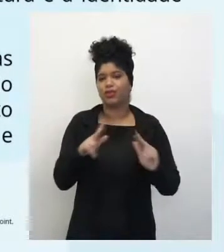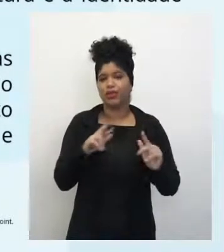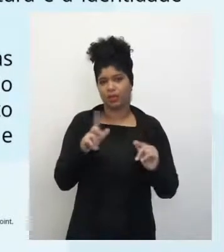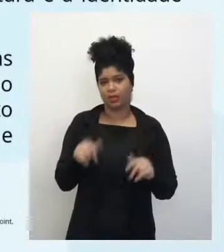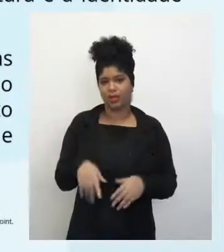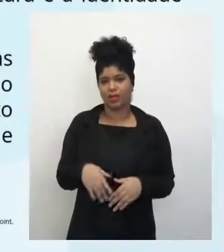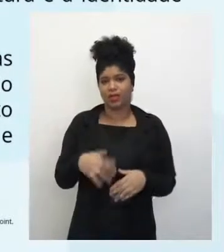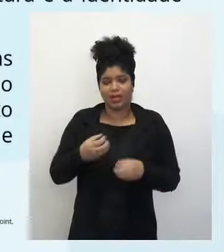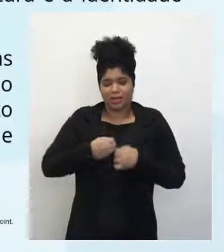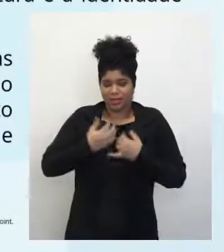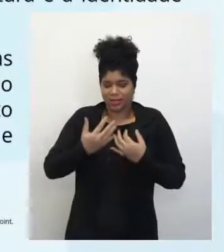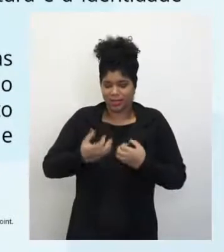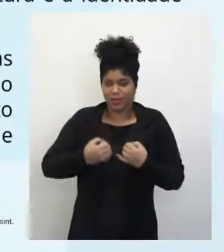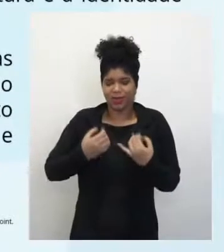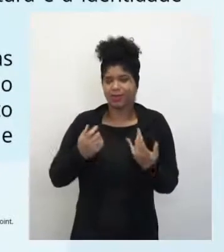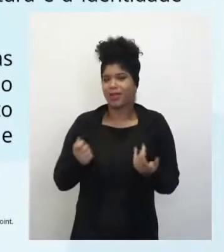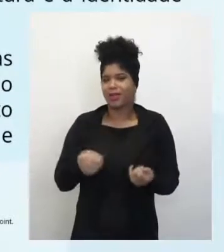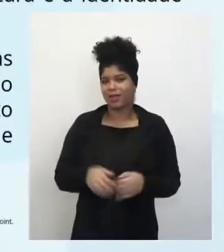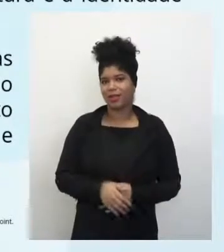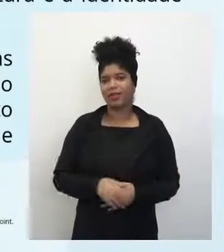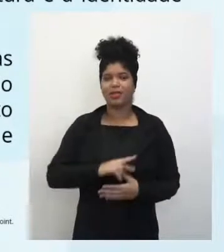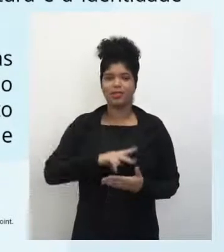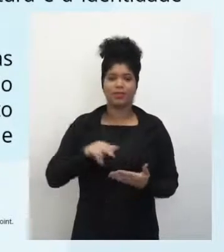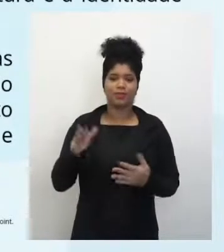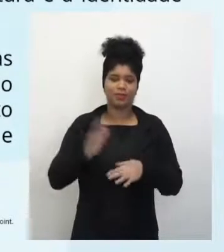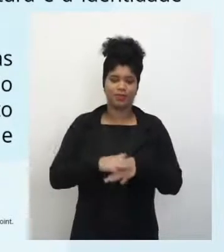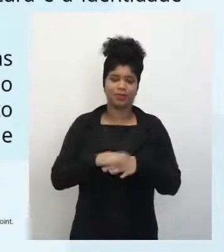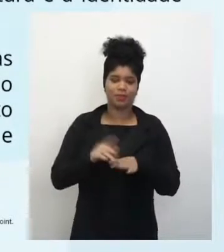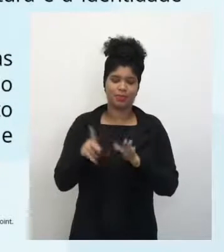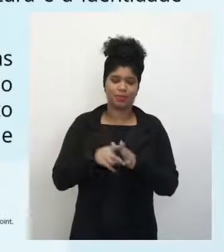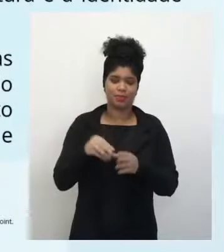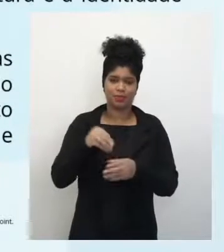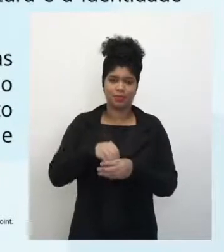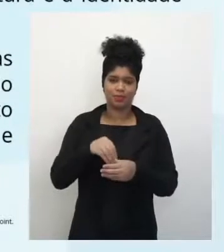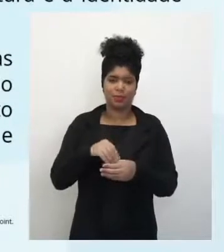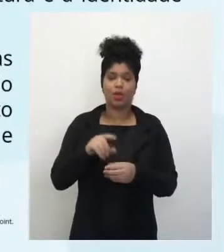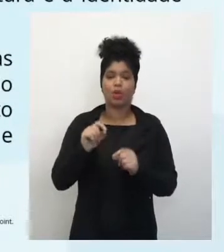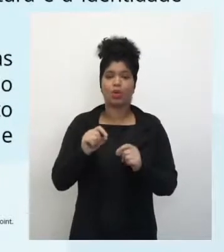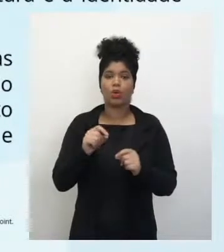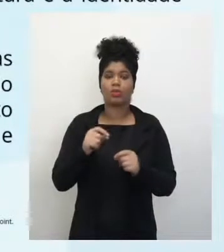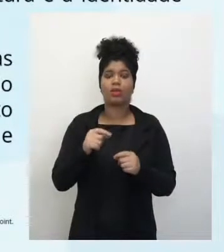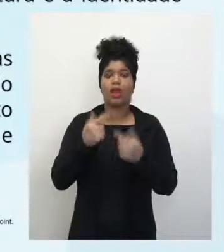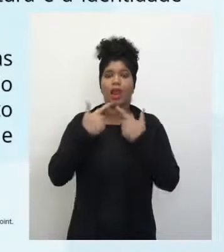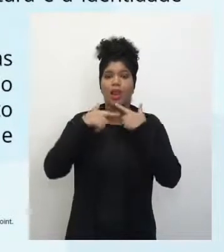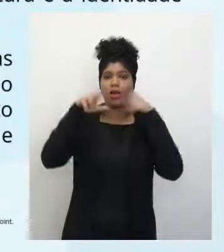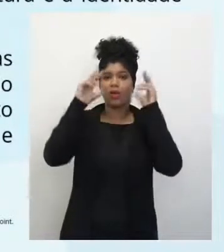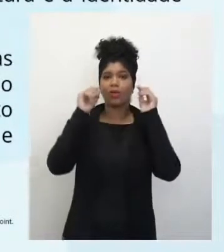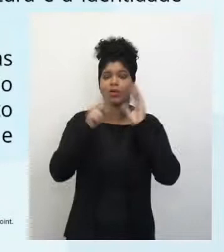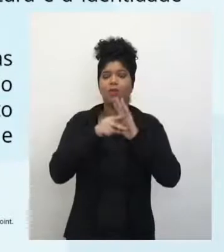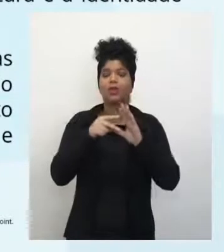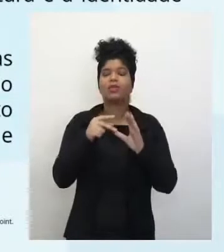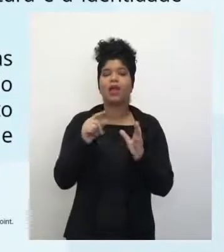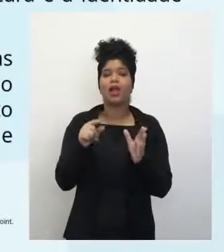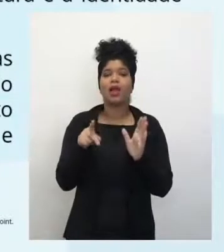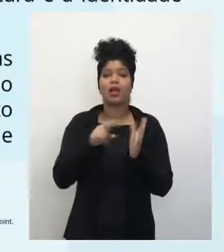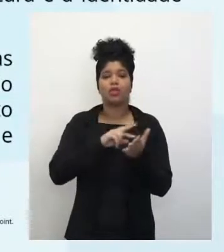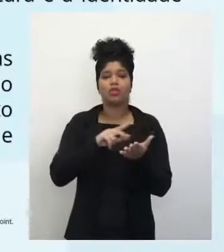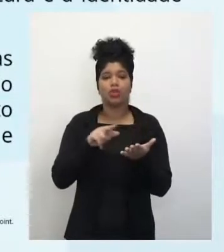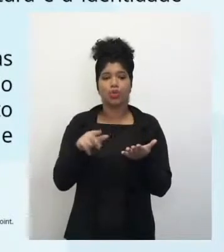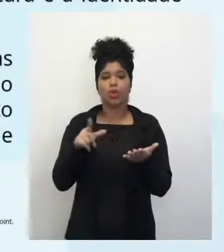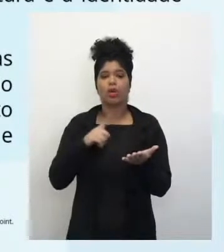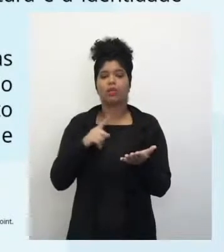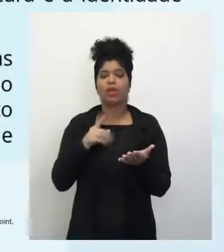gente denomina aí as diversas áreas de atuação artística como linguagens por essa característica, sendo que cada qual delas